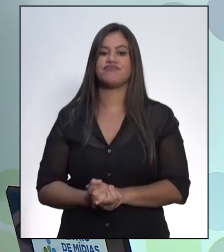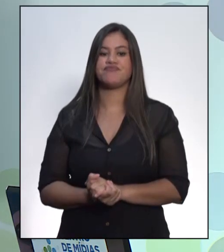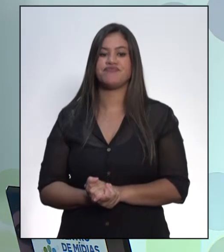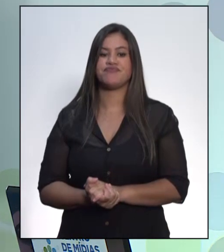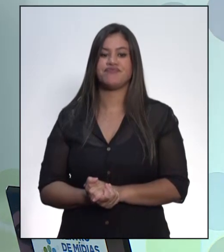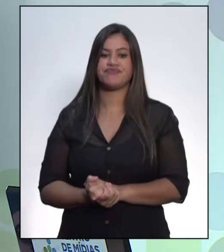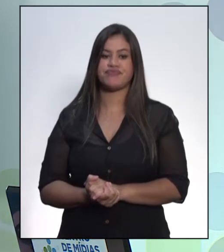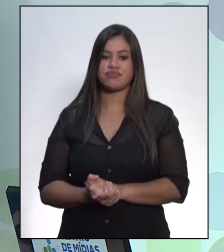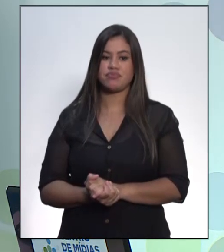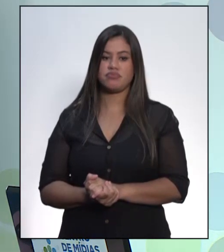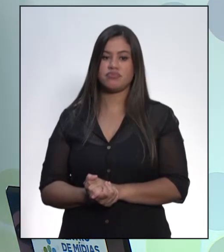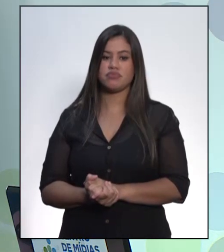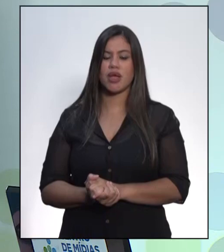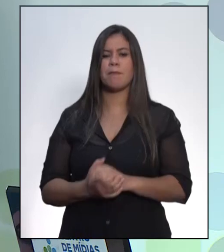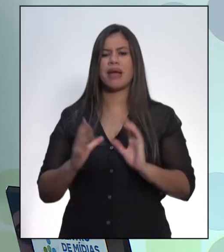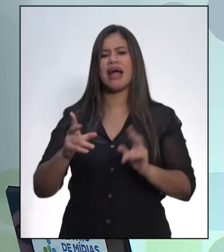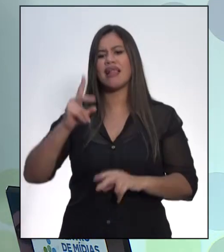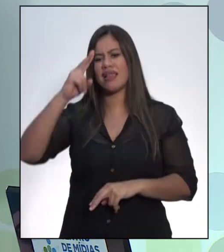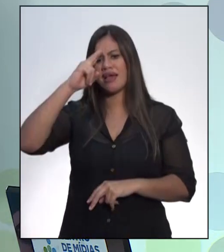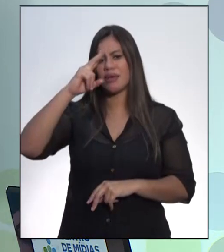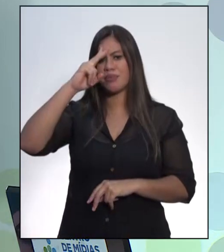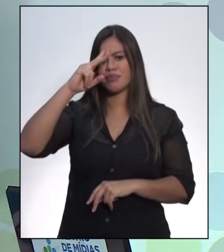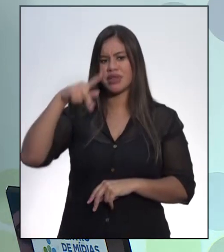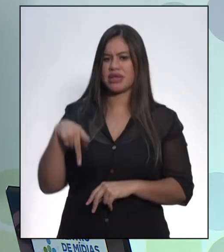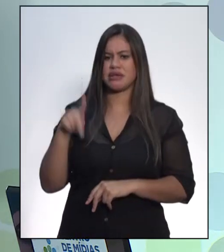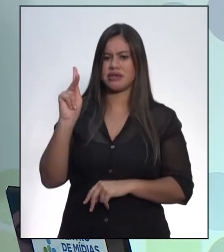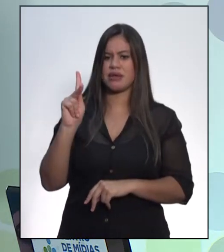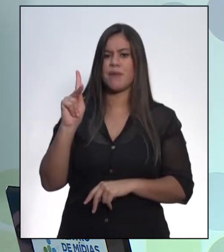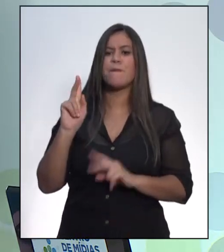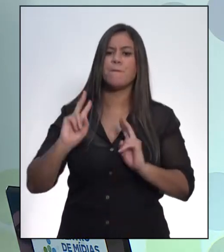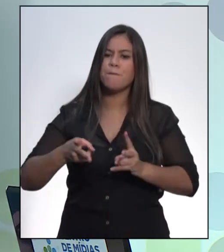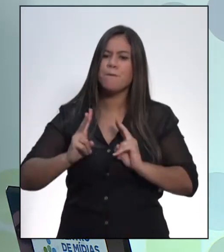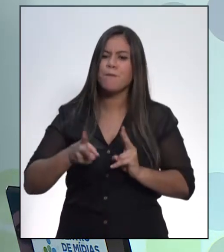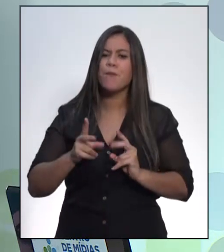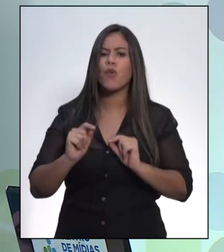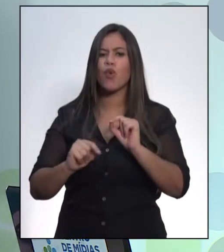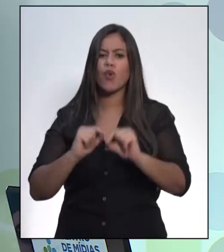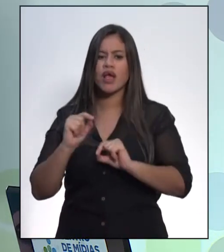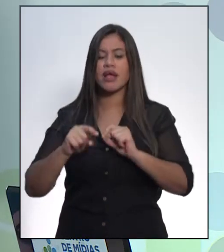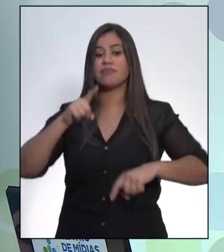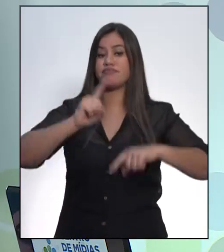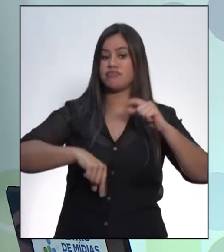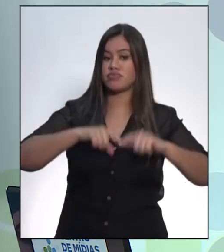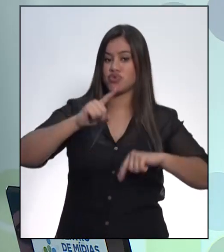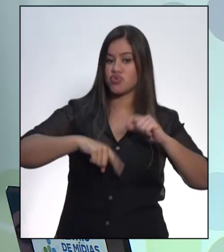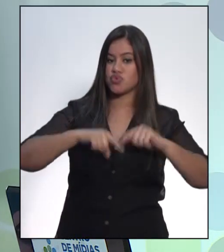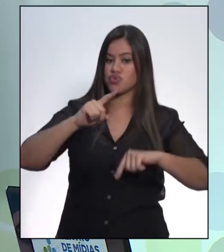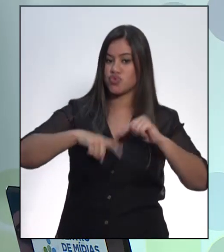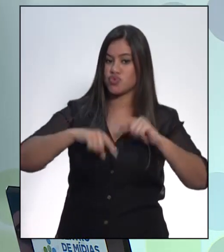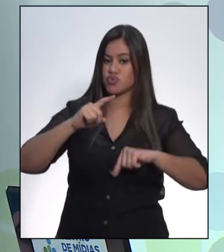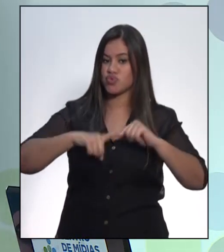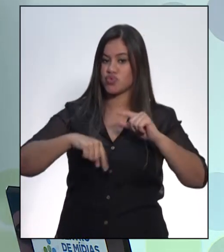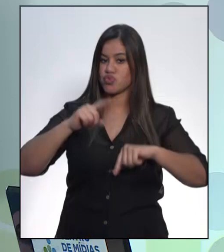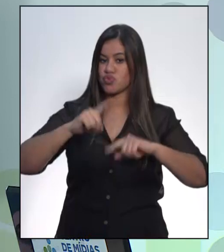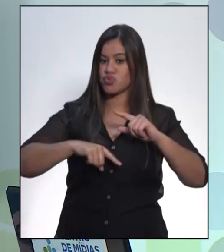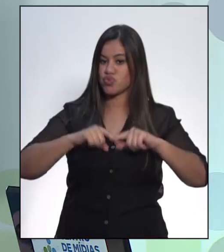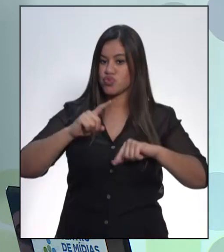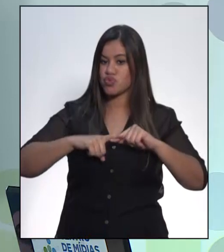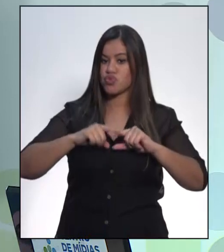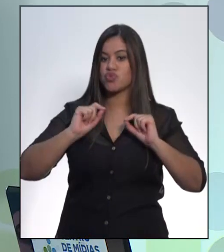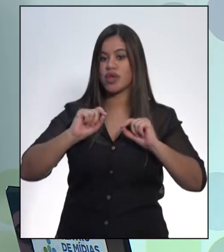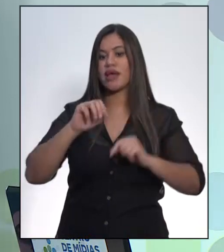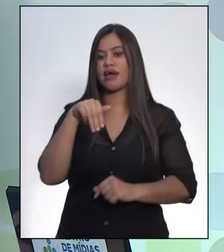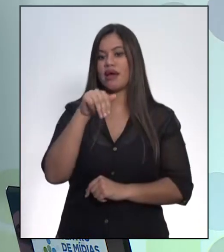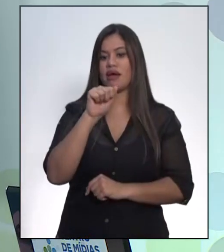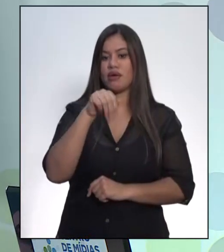constante. A Pro não falou que a constante é produto dividido por reagente? Quem é o produto? O produto é aqui minha